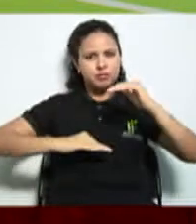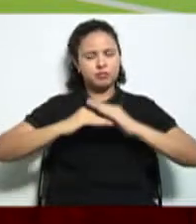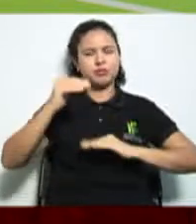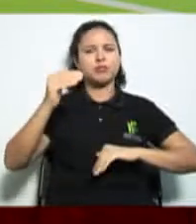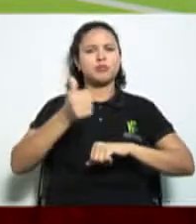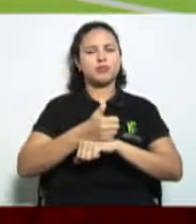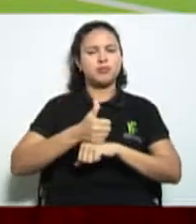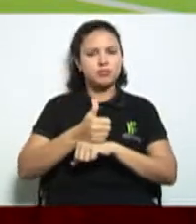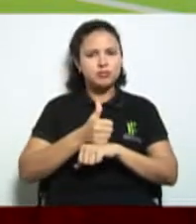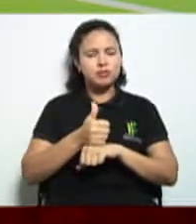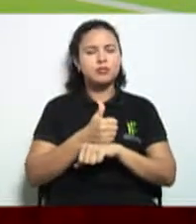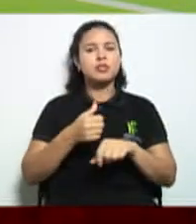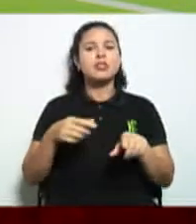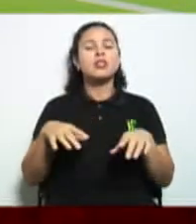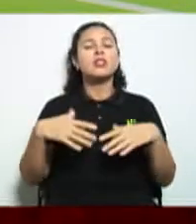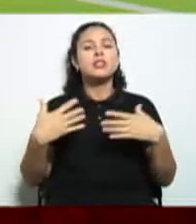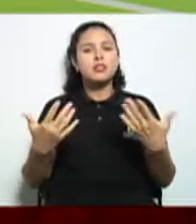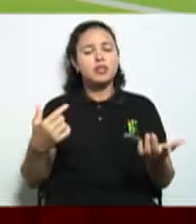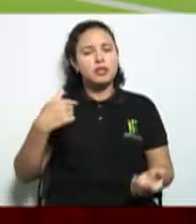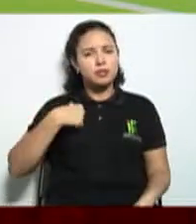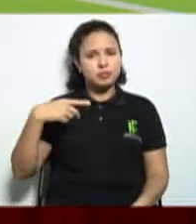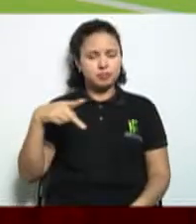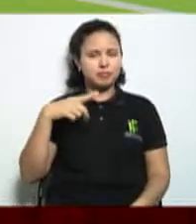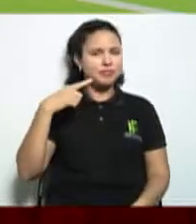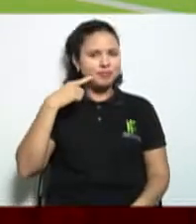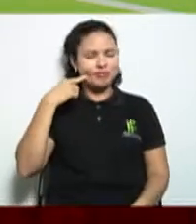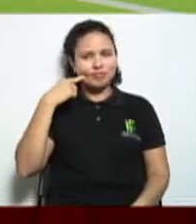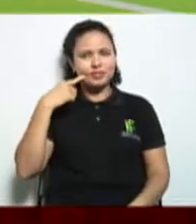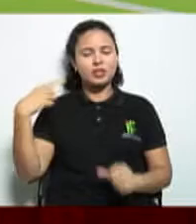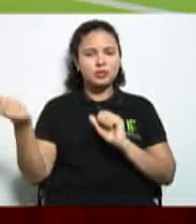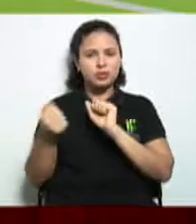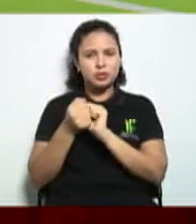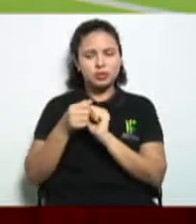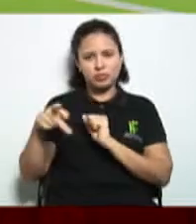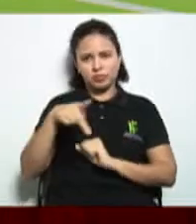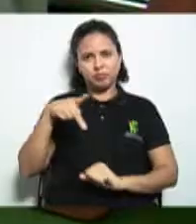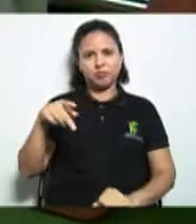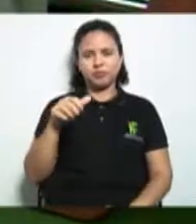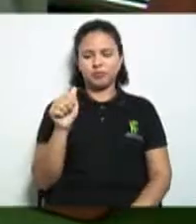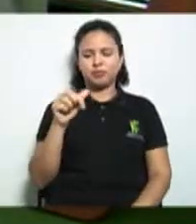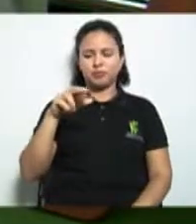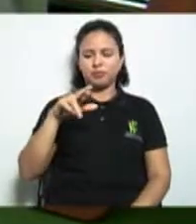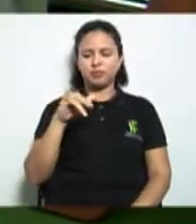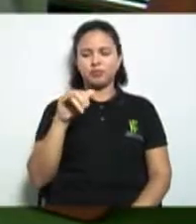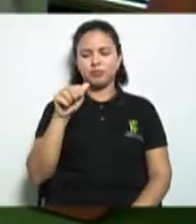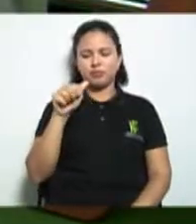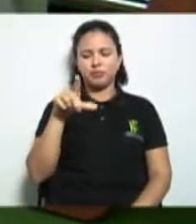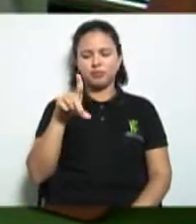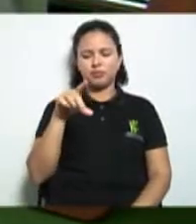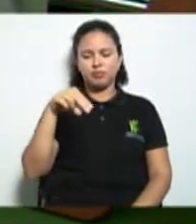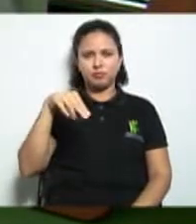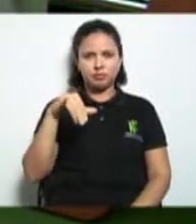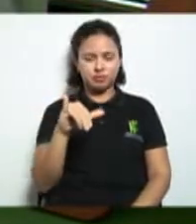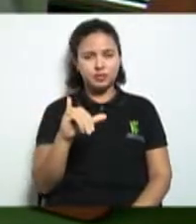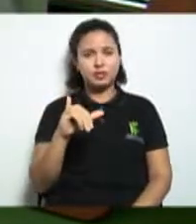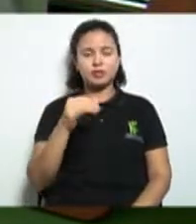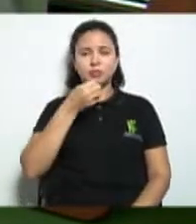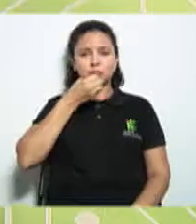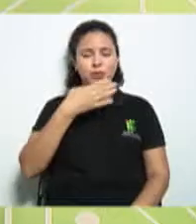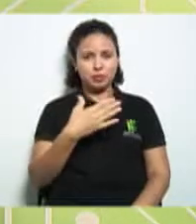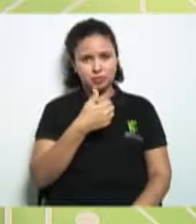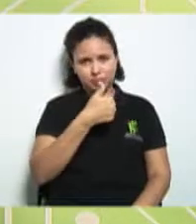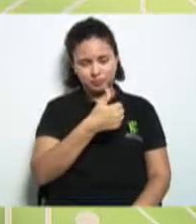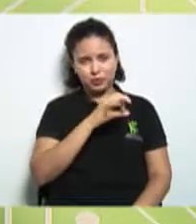Anabela, como vocês já sabem, e conosco está a professora Ariadne. Olá, professora Ariadne, tudo bem? Olá, professora Anabela,